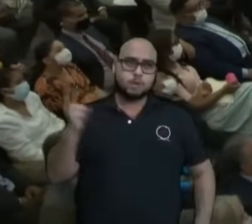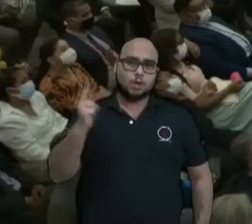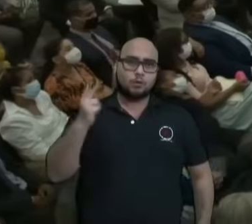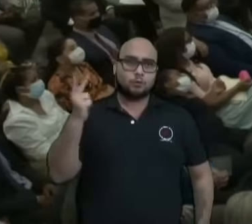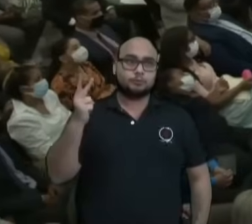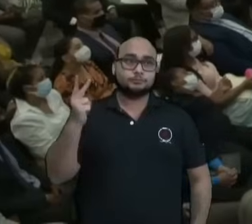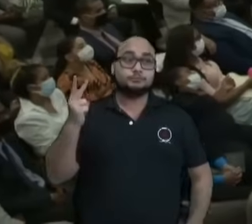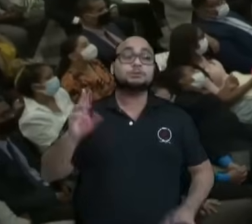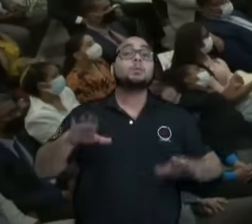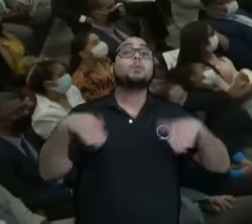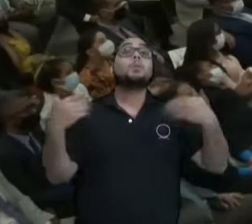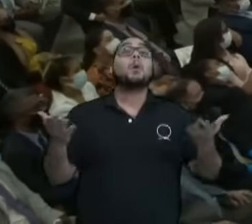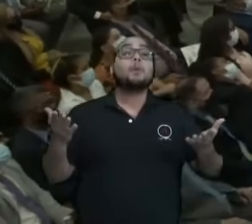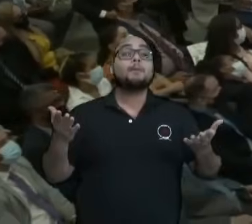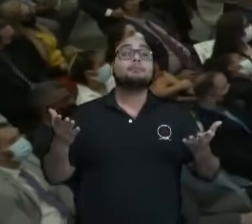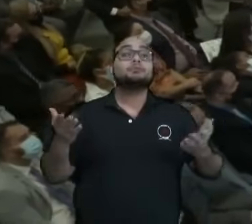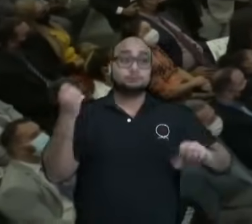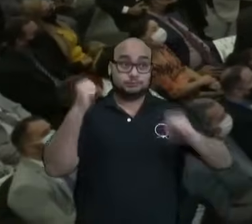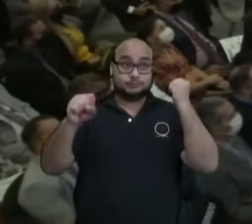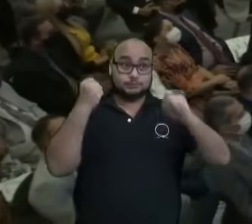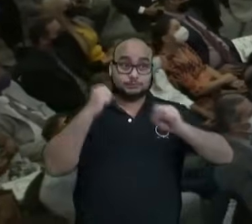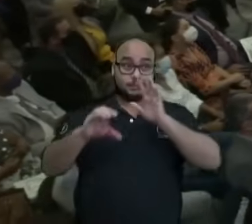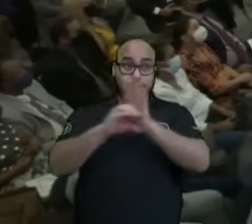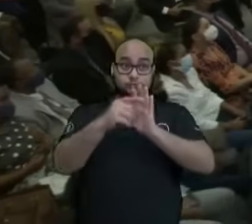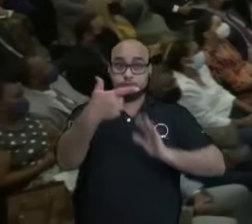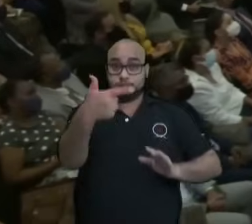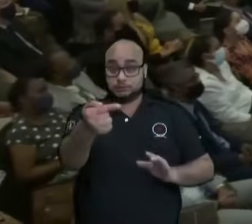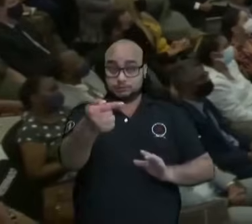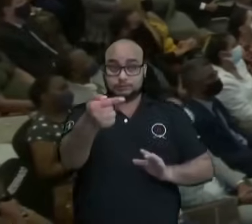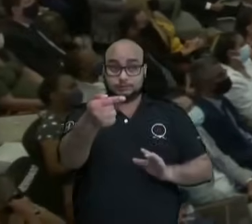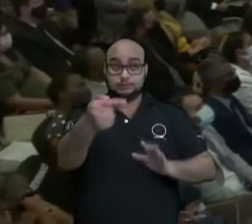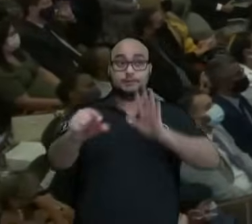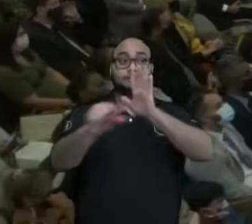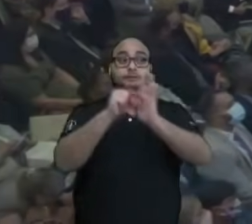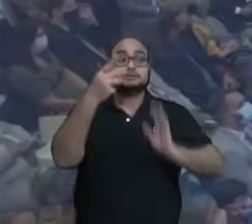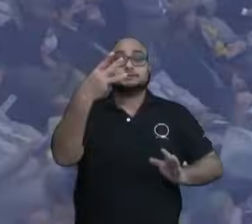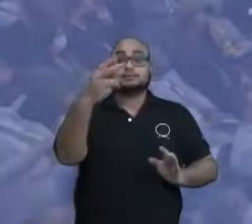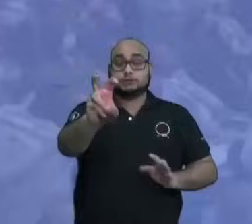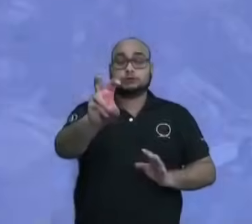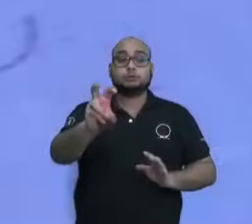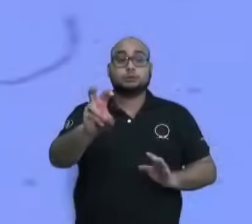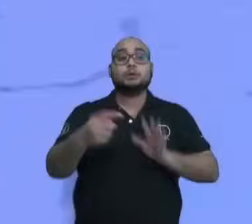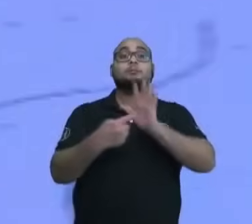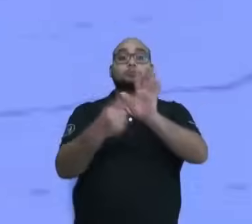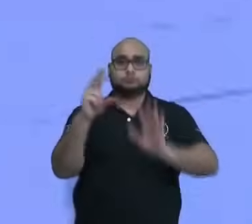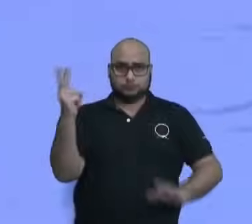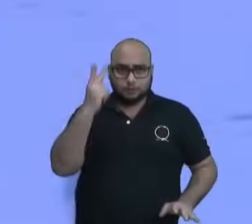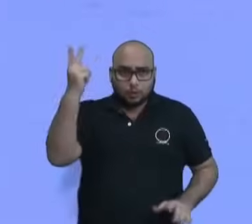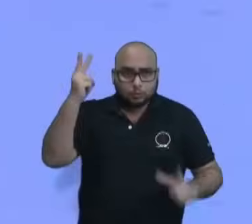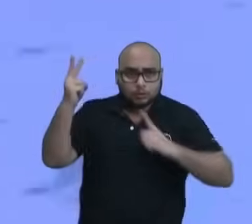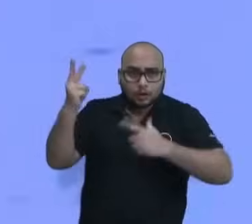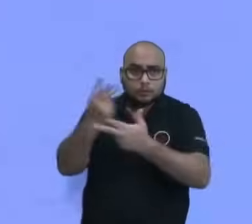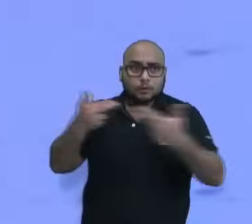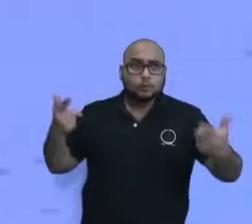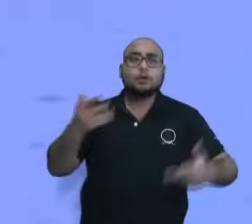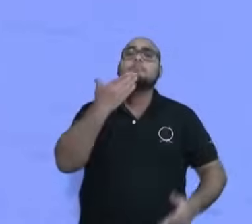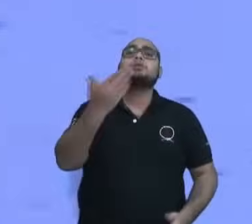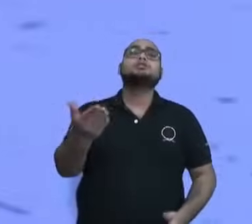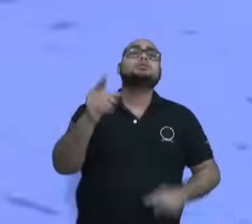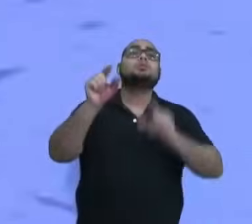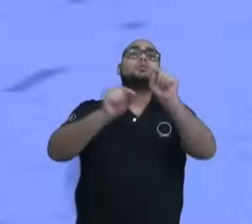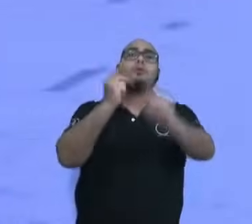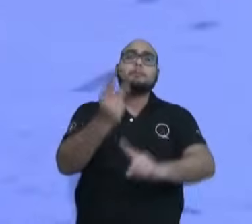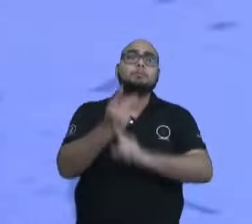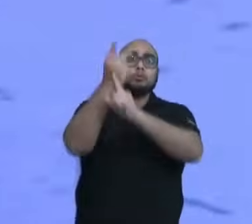27 Versículo 4 e 5 também vale Davi diz uma coisa pedi ao Senhor e a buscarei que eu possa morar